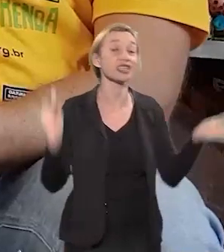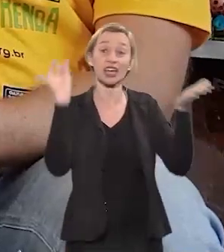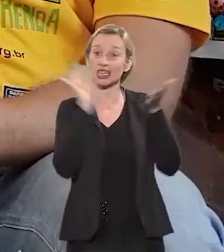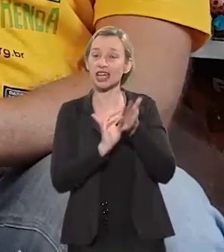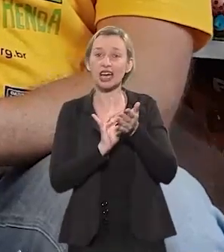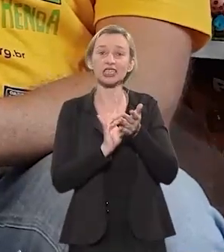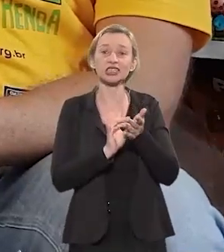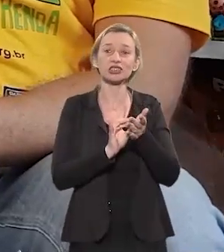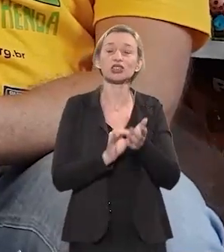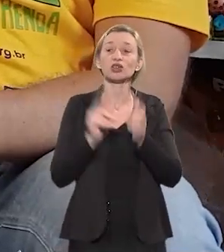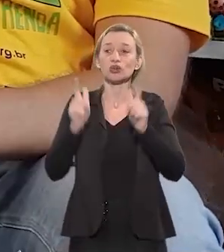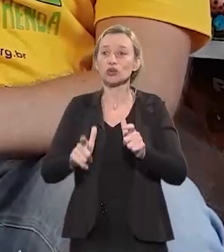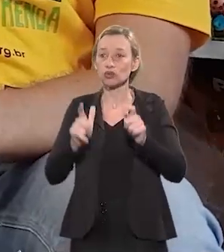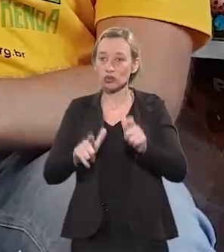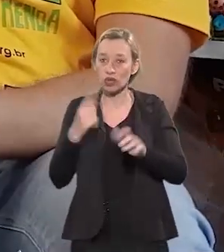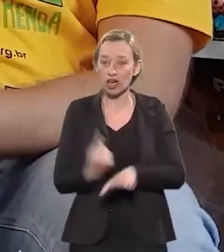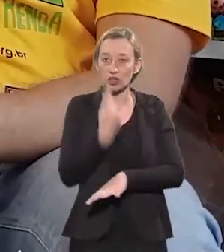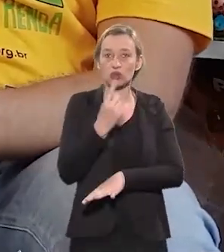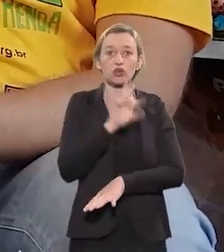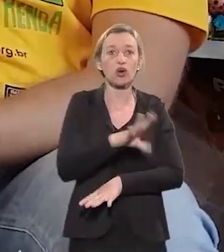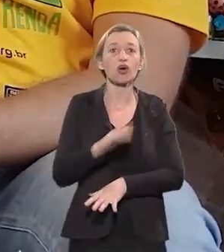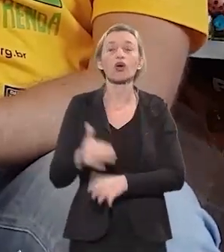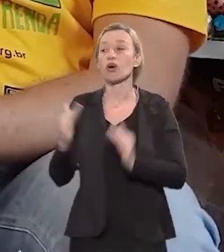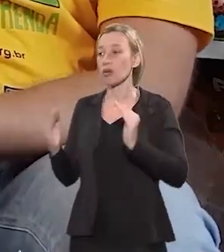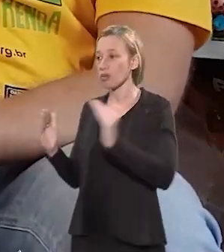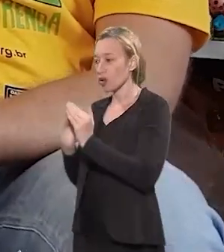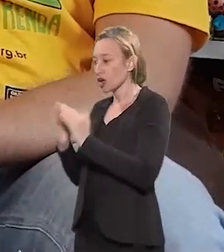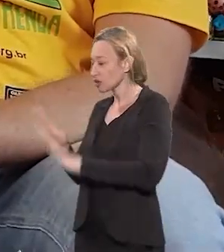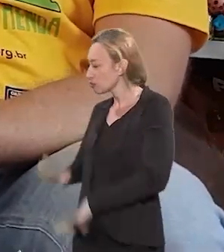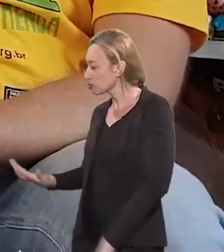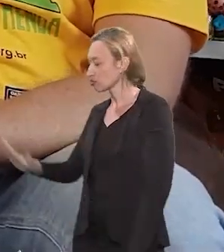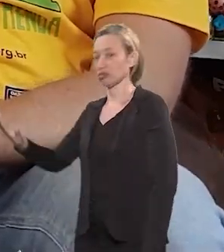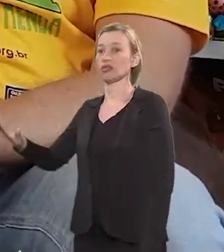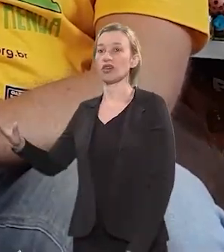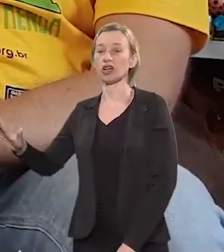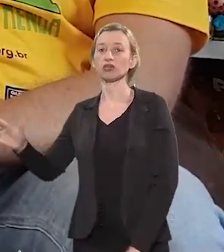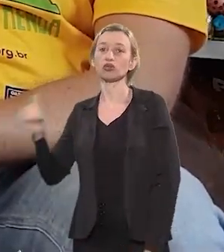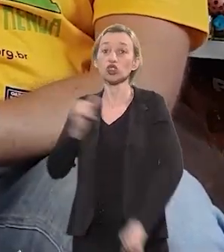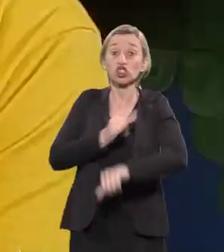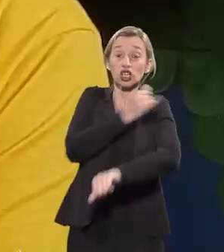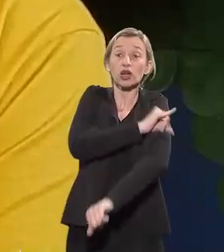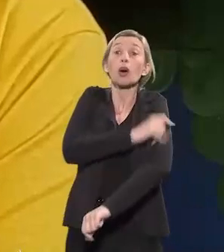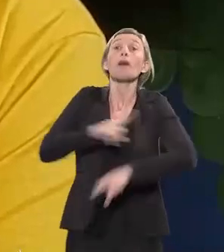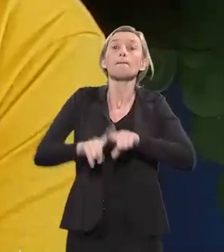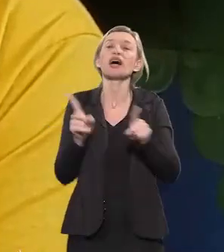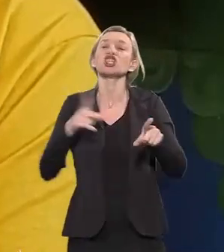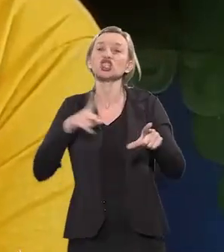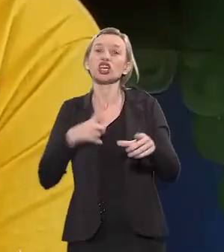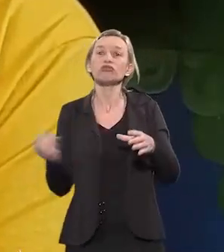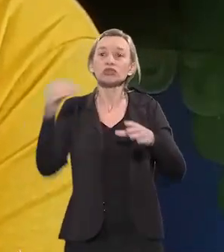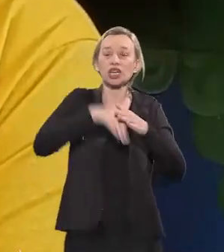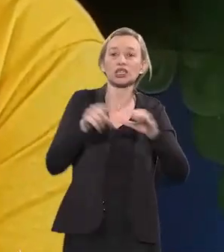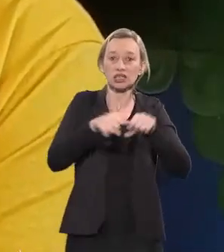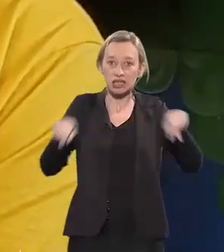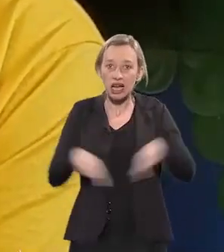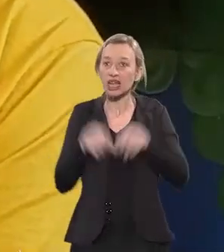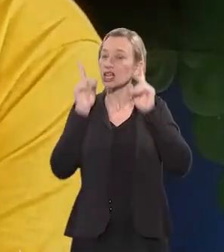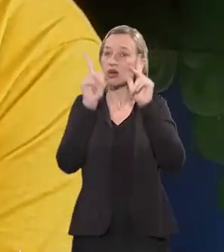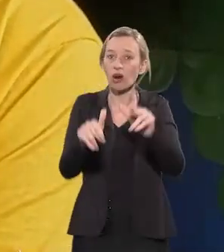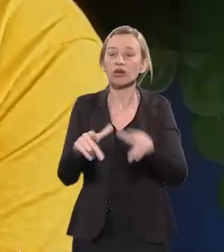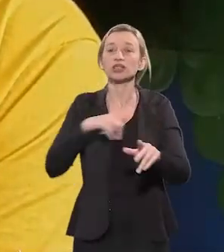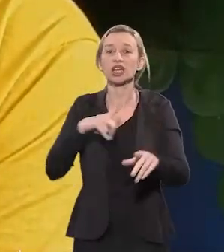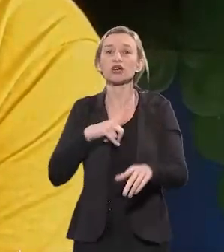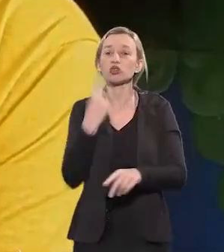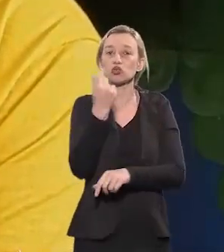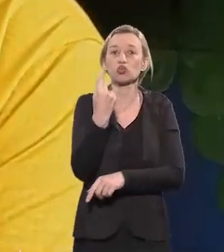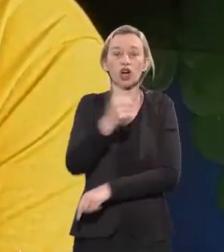às vezes dentro de uma mesma sala. Assim. O nosso foco são as moradoras das comunidades do Rio de Janeiro, mas a gente tem, dentro de uma mesma sala, nós